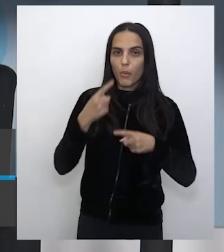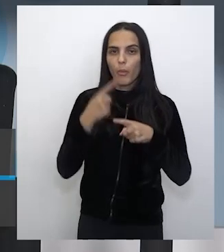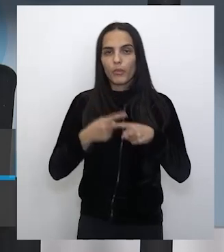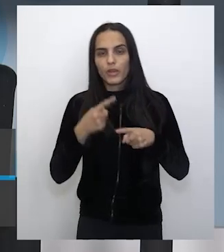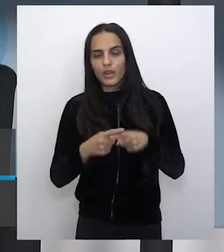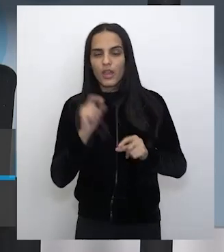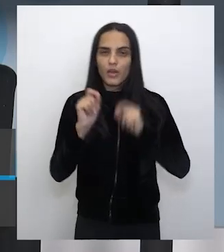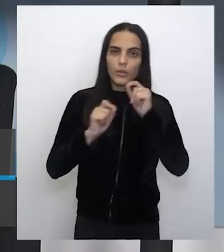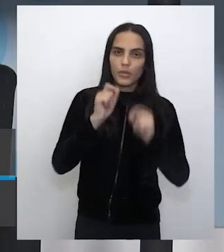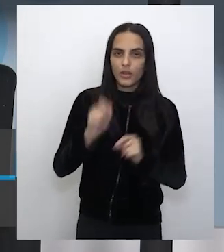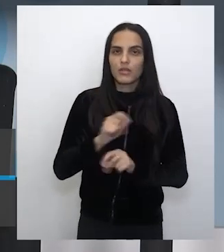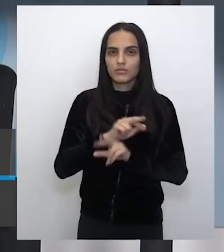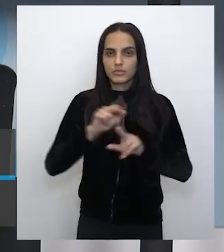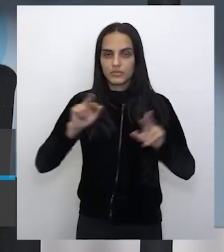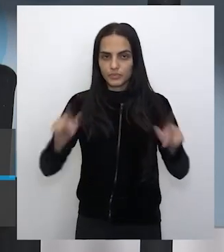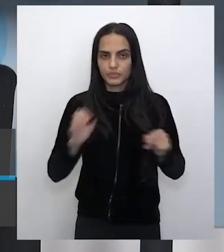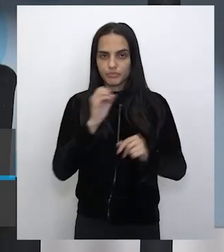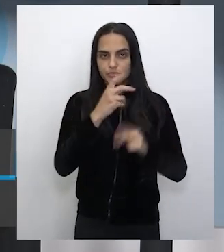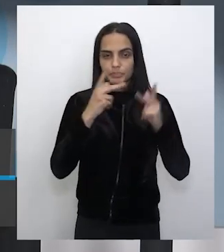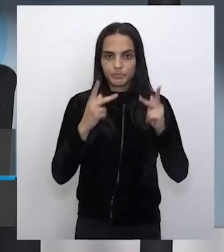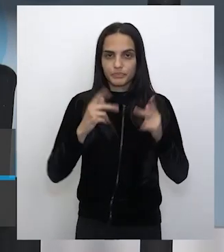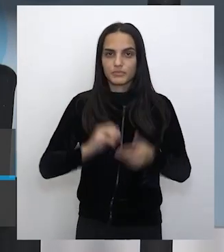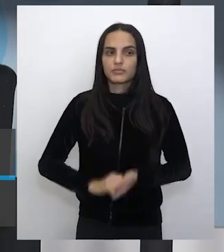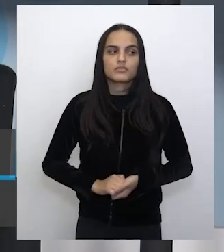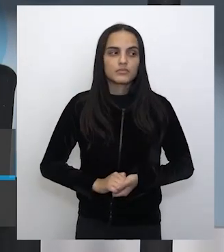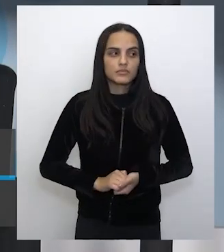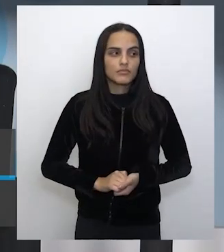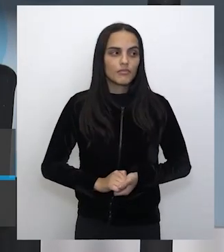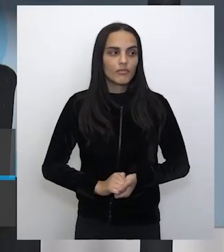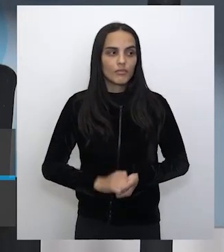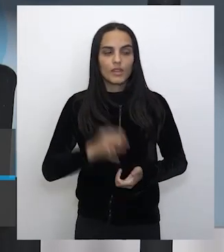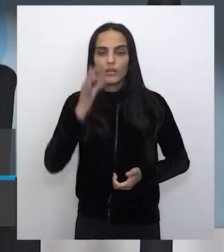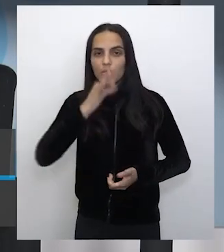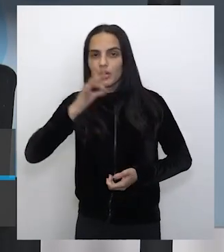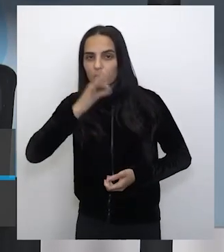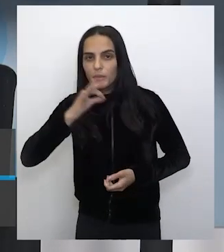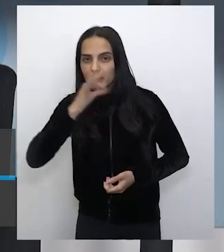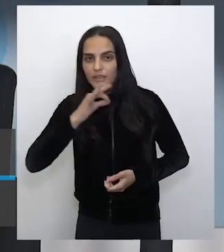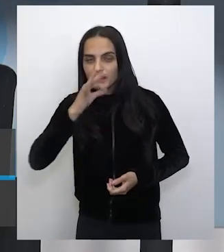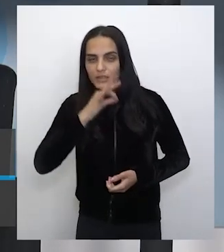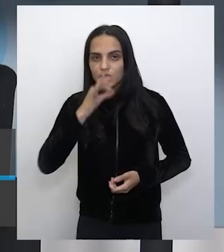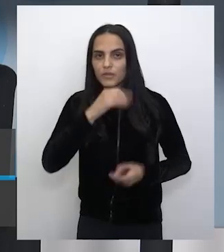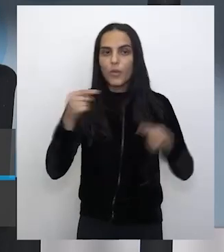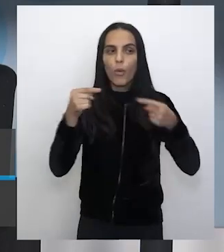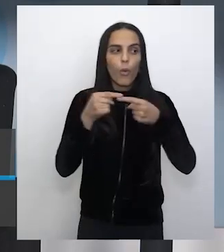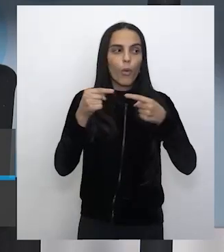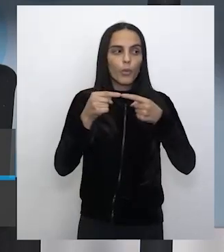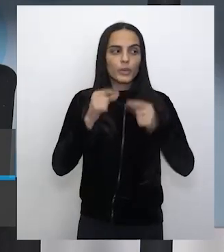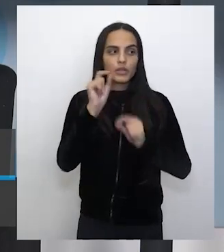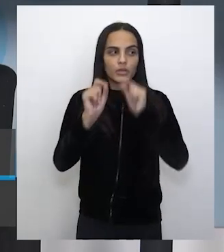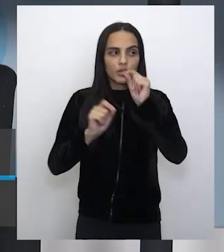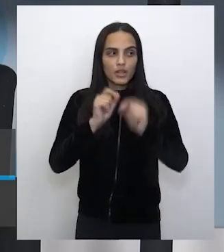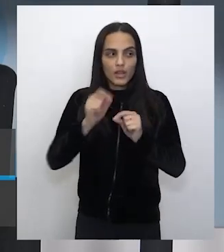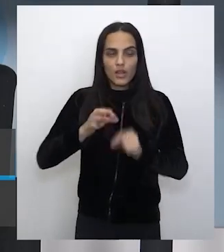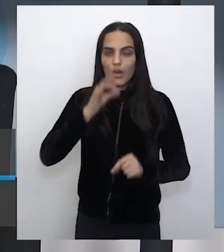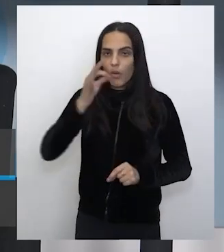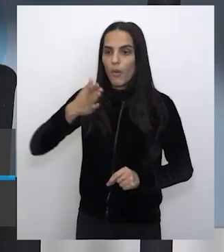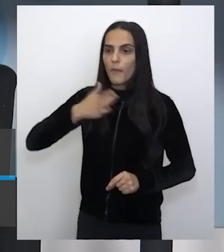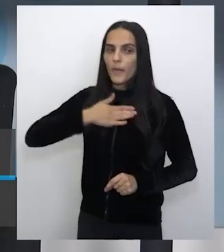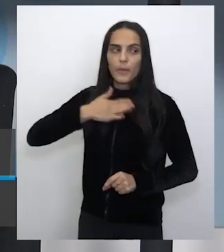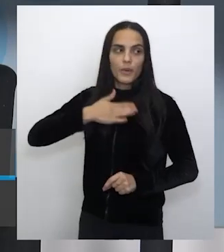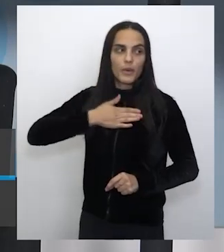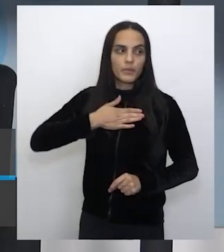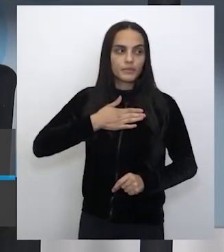que se usa esta xícara, ok? E o argumentativo, eu vou defender uma ideia. Então, o